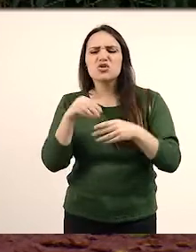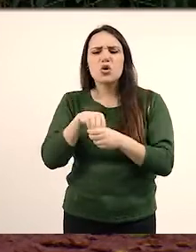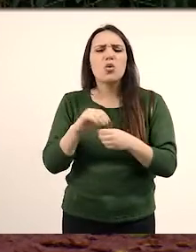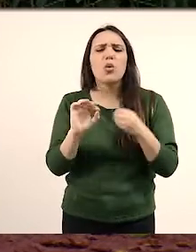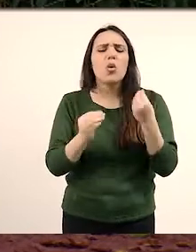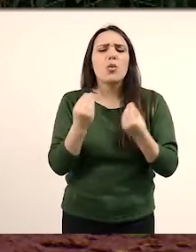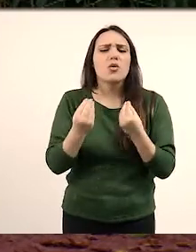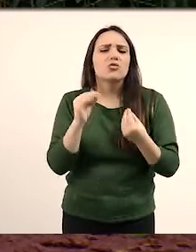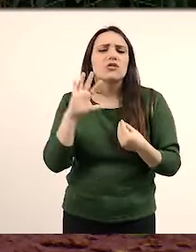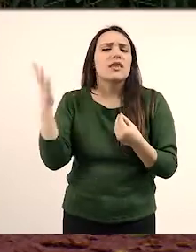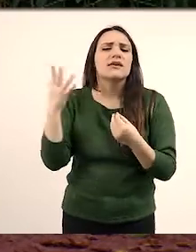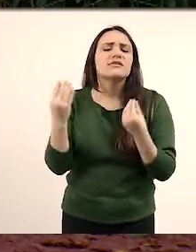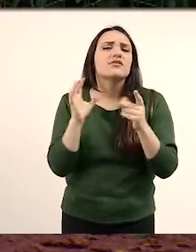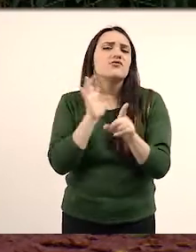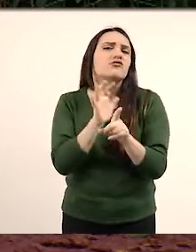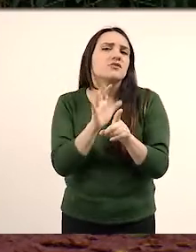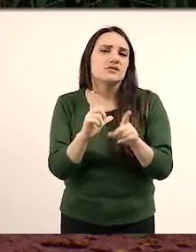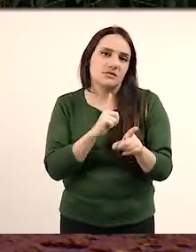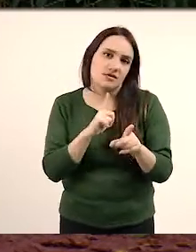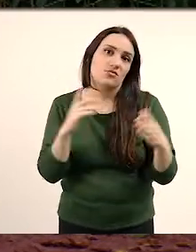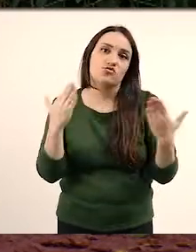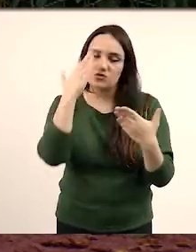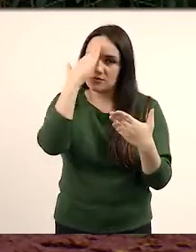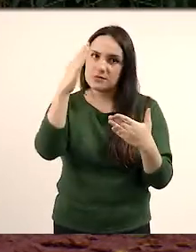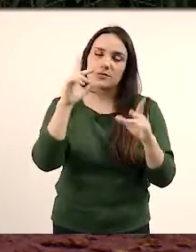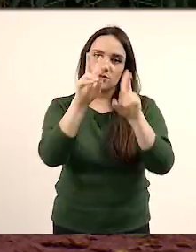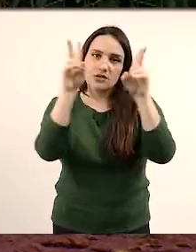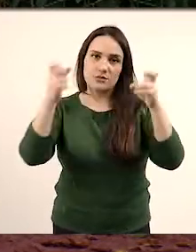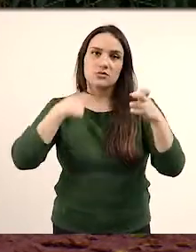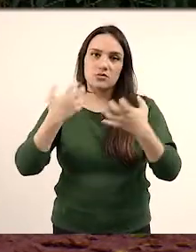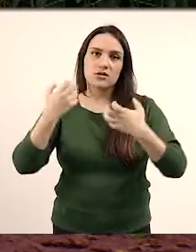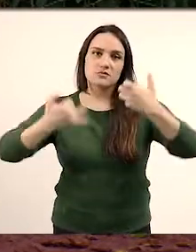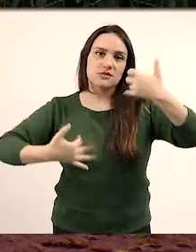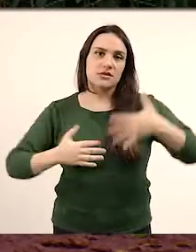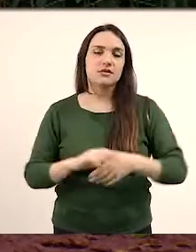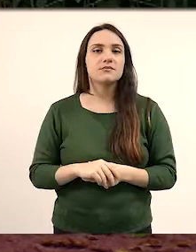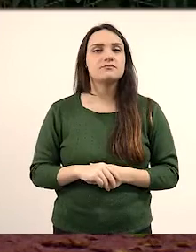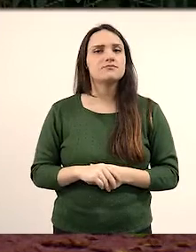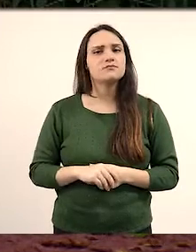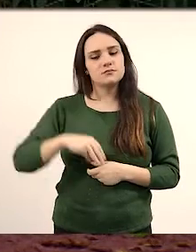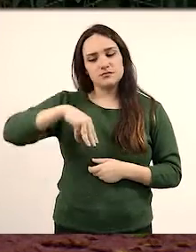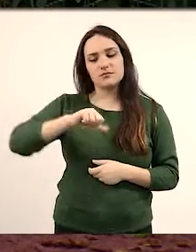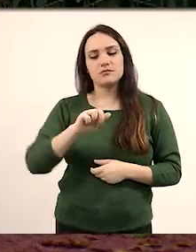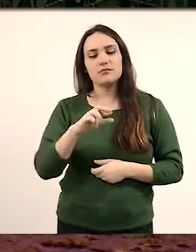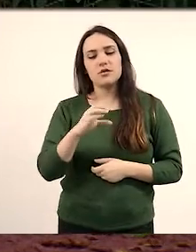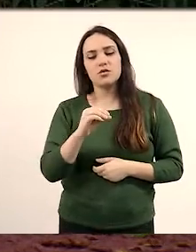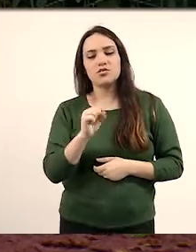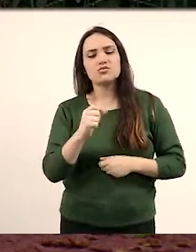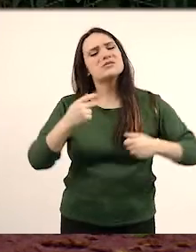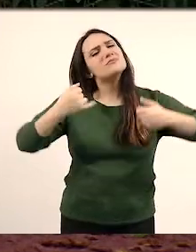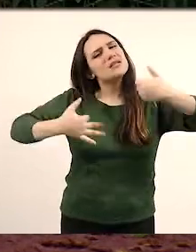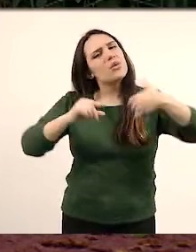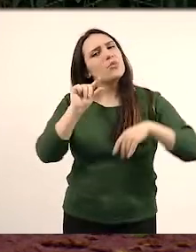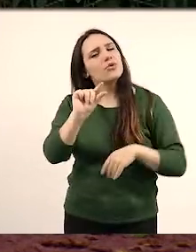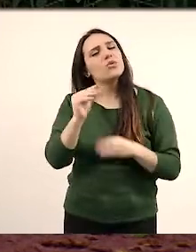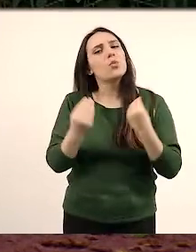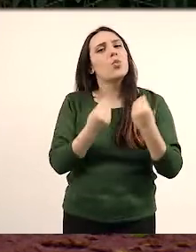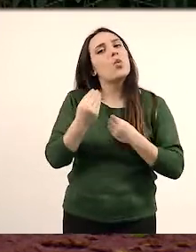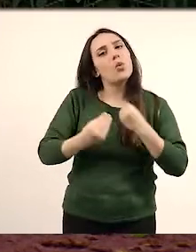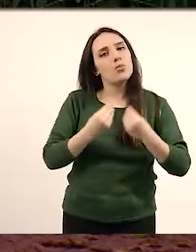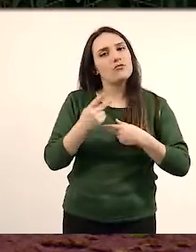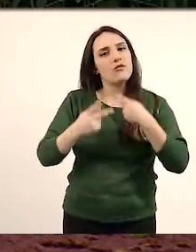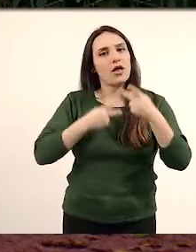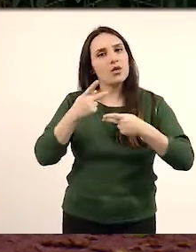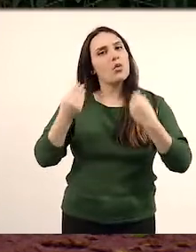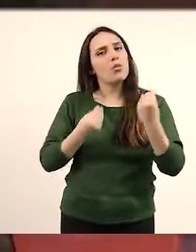competência, que é o principal tema do nosso programa de hoje. O que a gente pode falar, Marco, sobre a natureza política desses conflitos de competência?